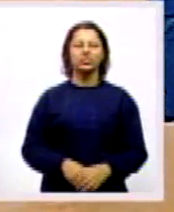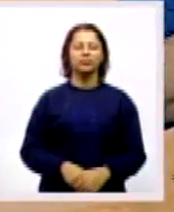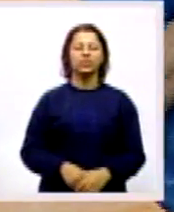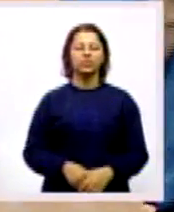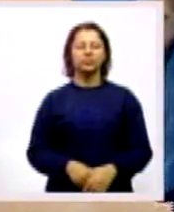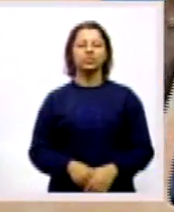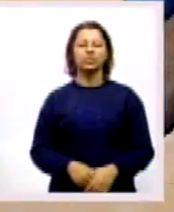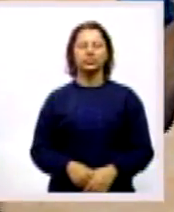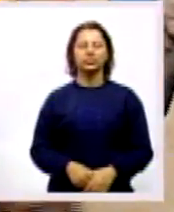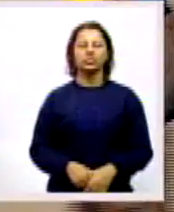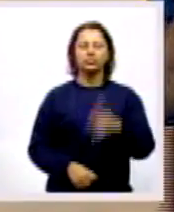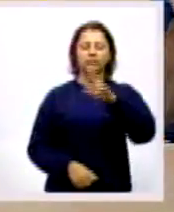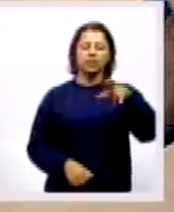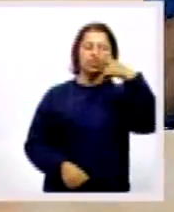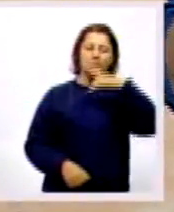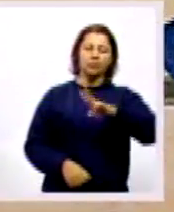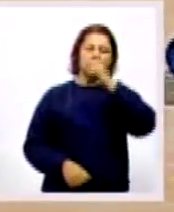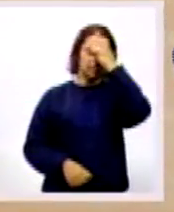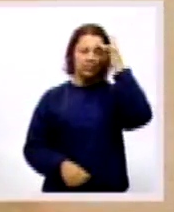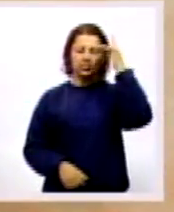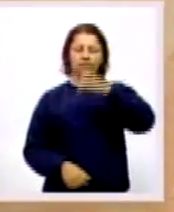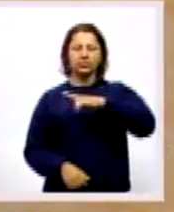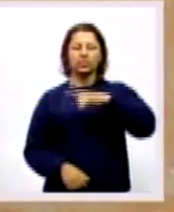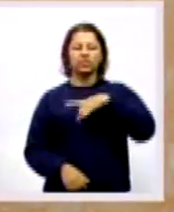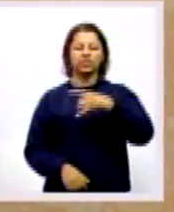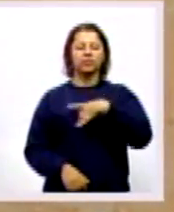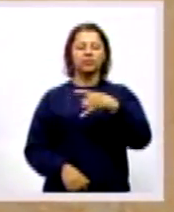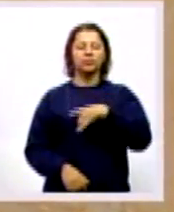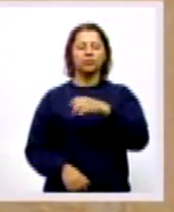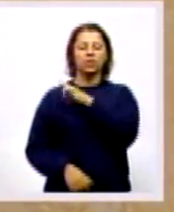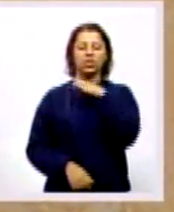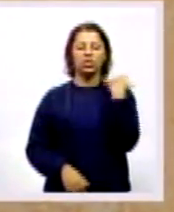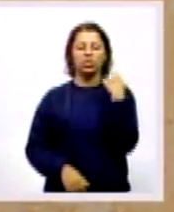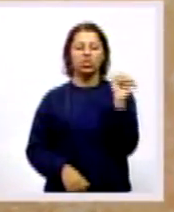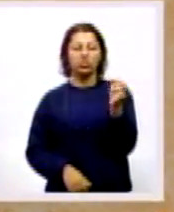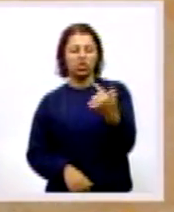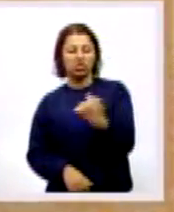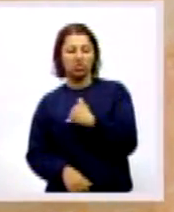Gente, eu nunca vi uma pessoa ter mais medo de defunto do que eu.